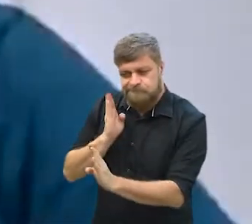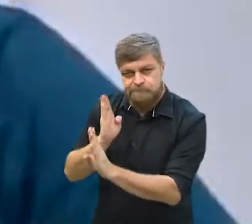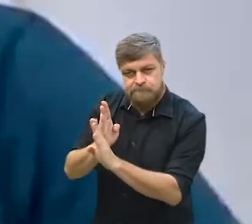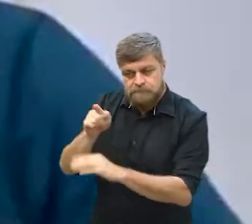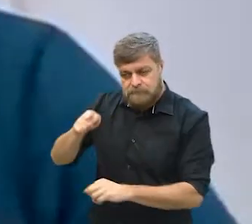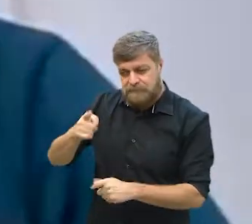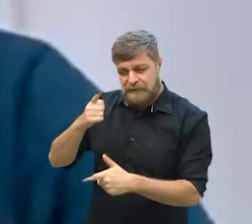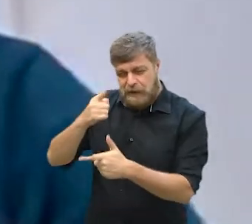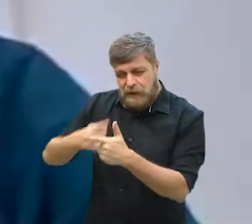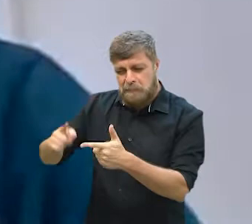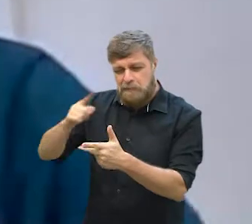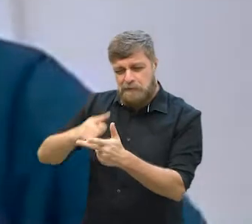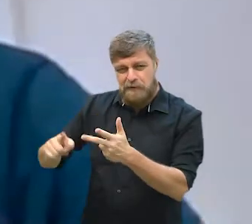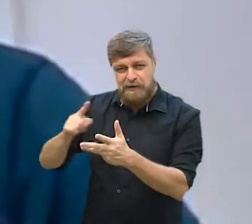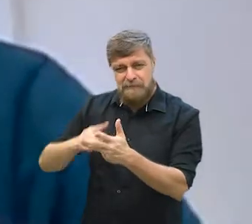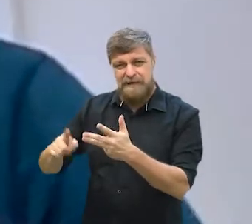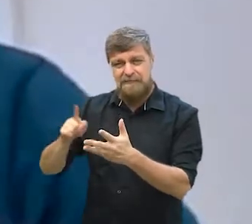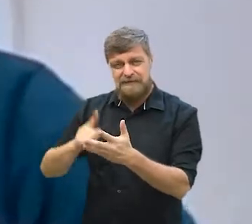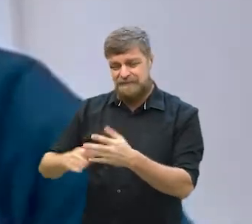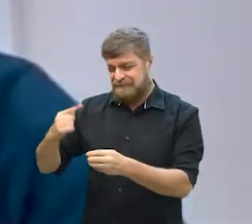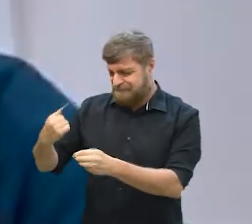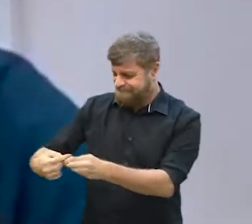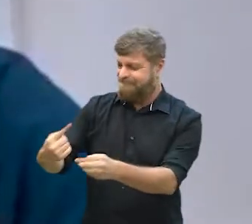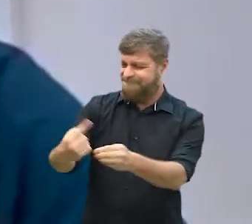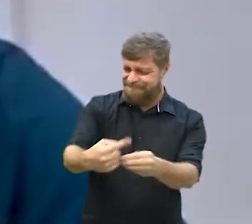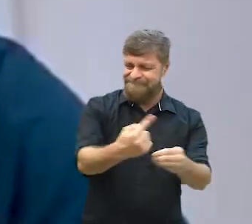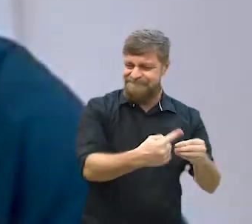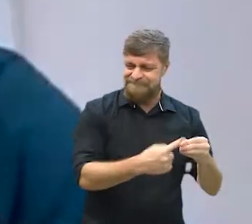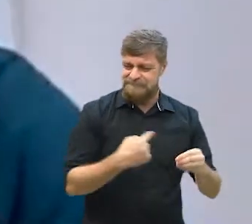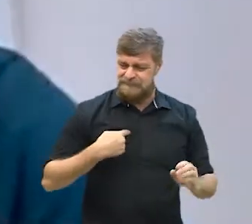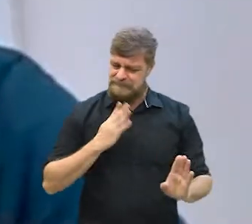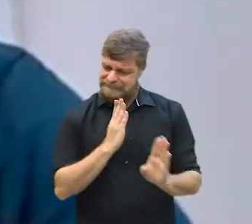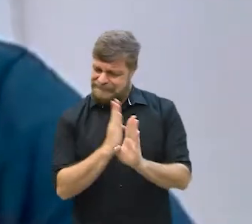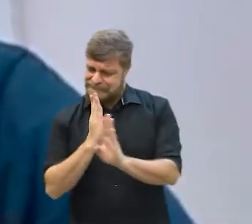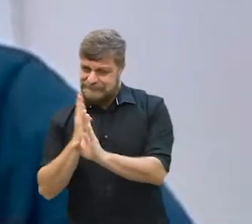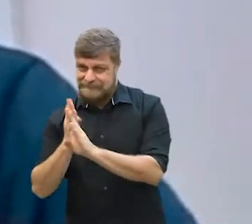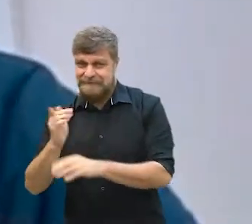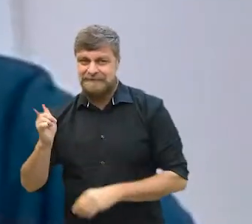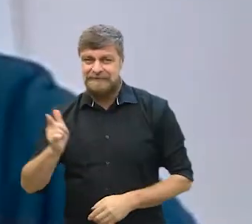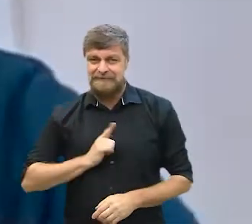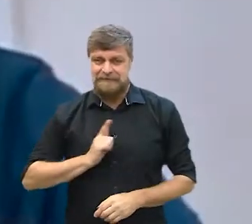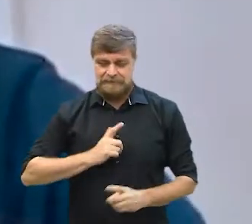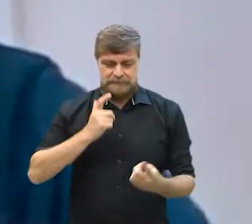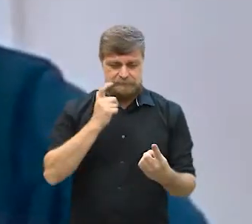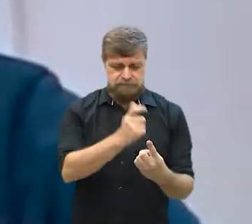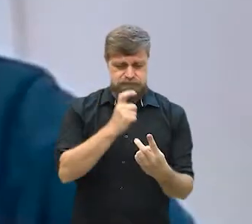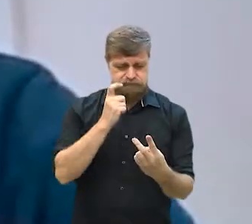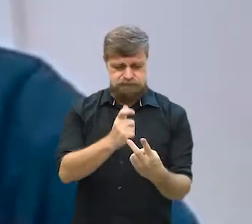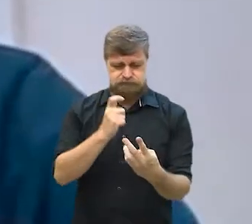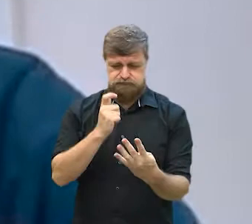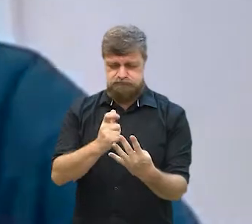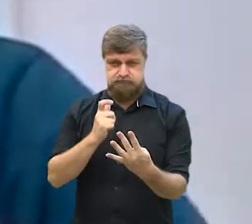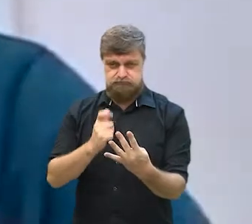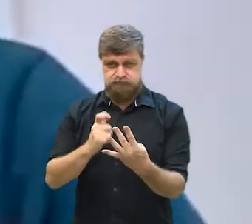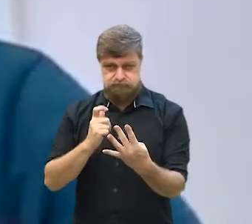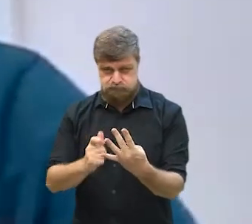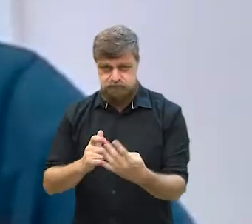identificamos um problema corriqueiro em diversos municípios, onde essa alta demanda de